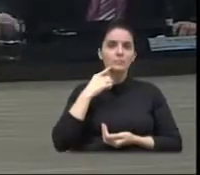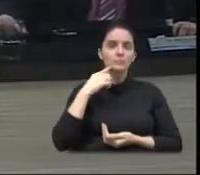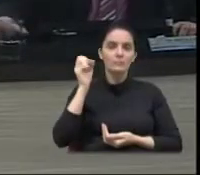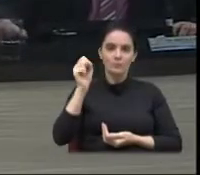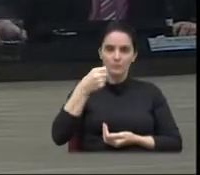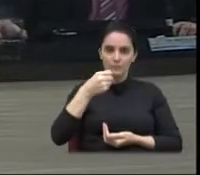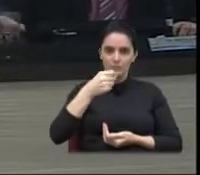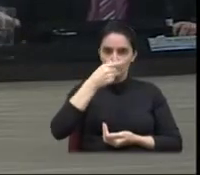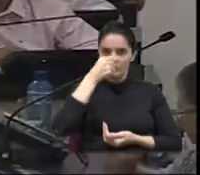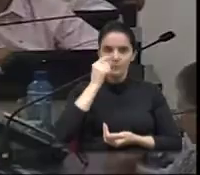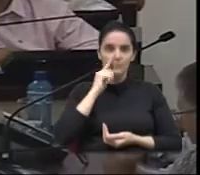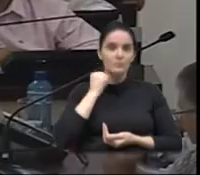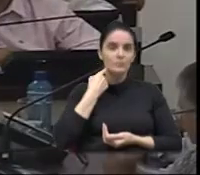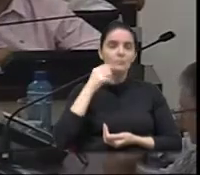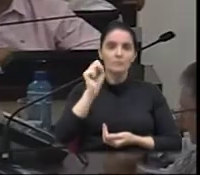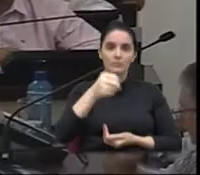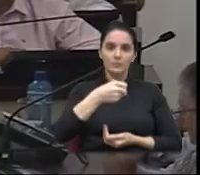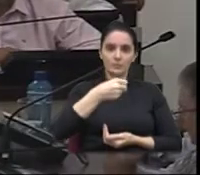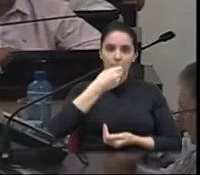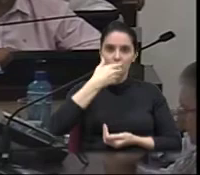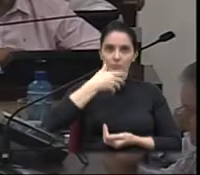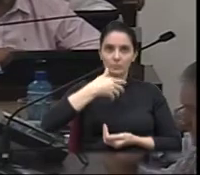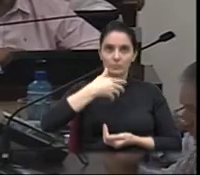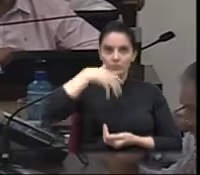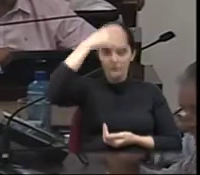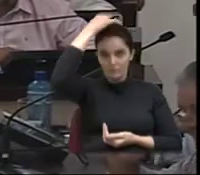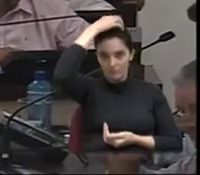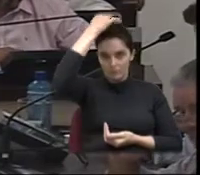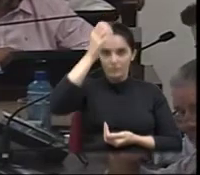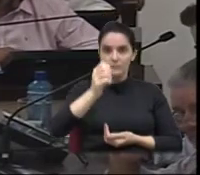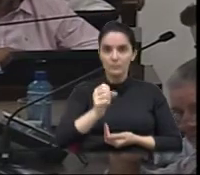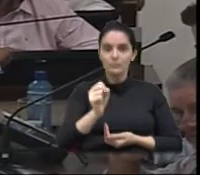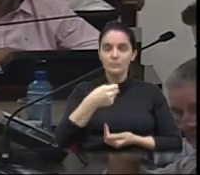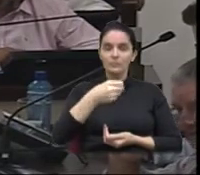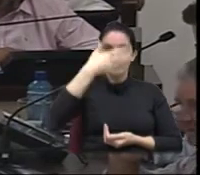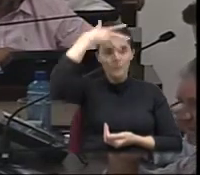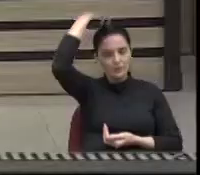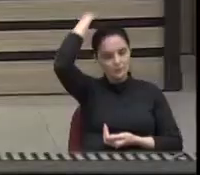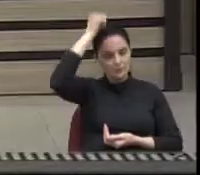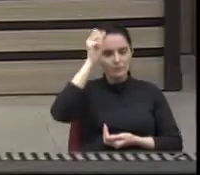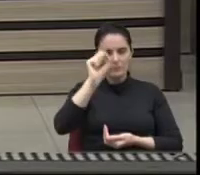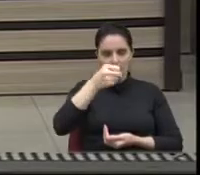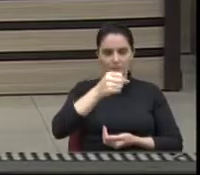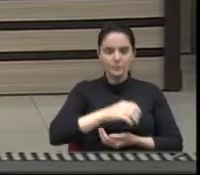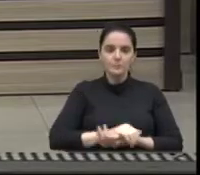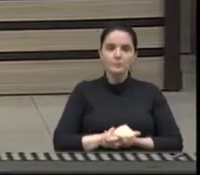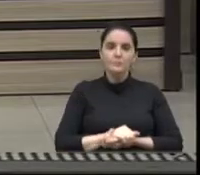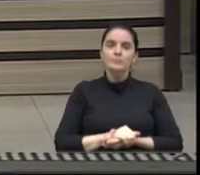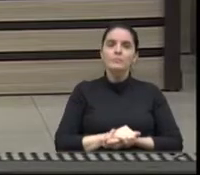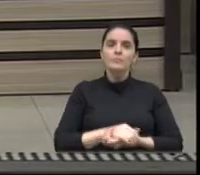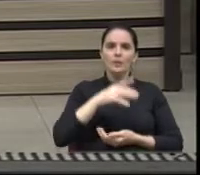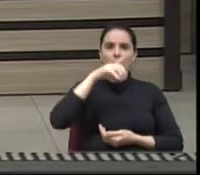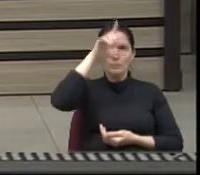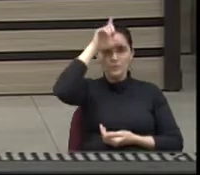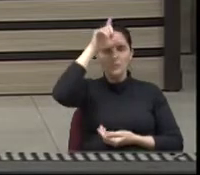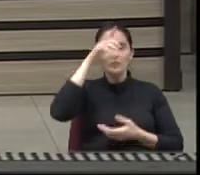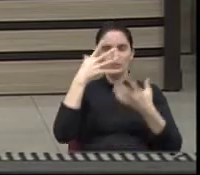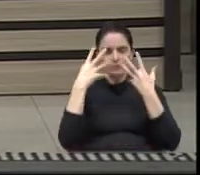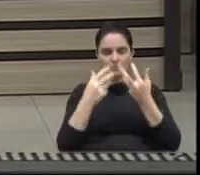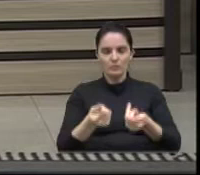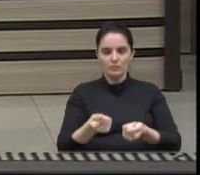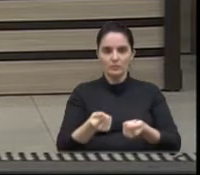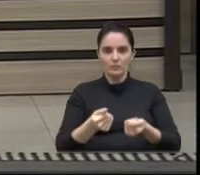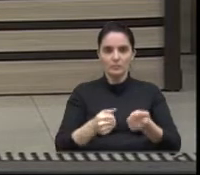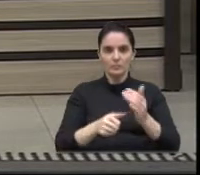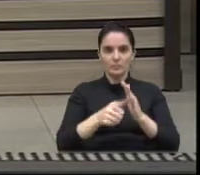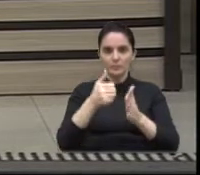presidente. Nilton Santos. Sim. Toninho Franco. Sim. Conforme deliberado pelos líderes, primeira secretária, a vereadora